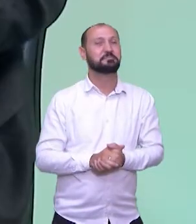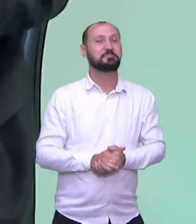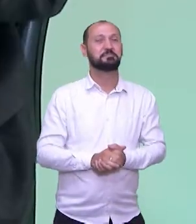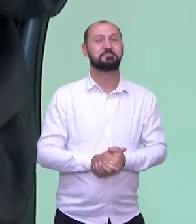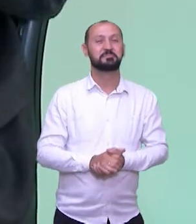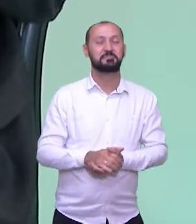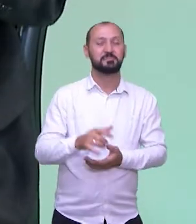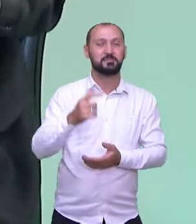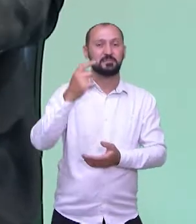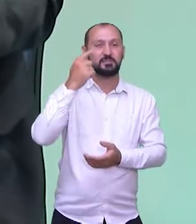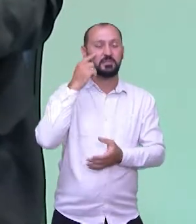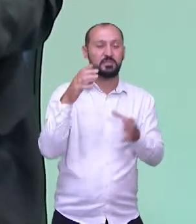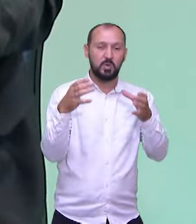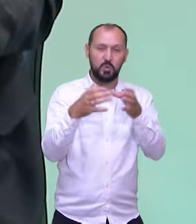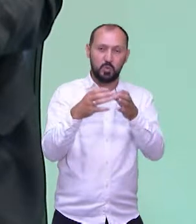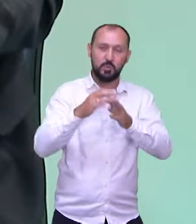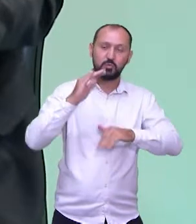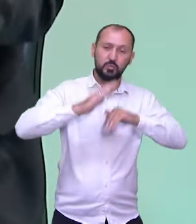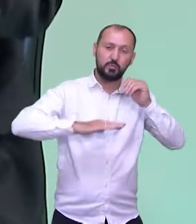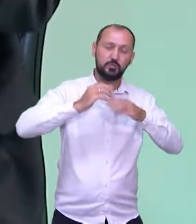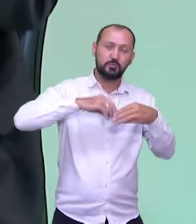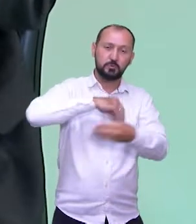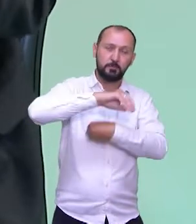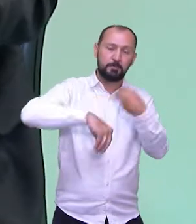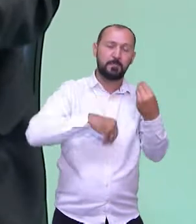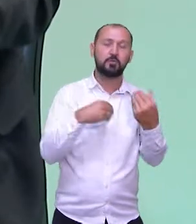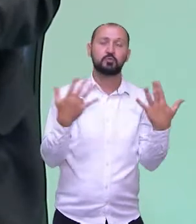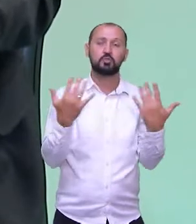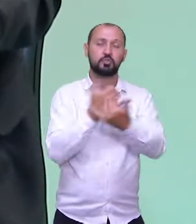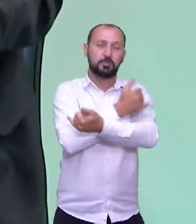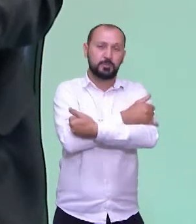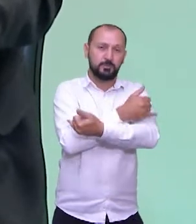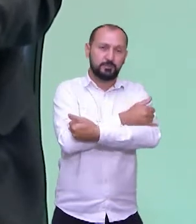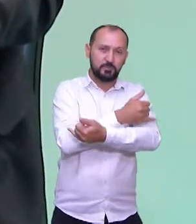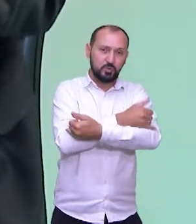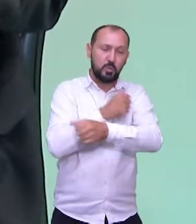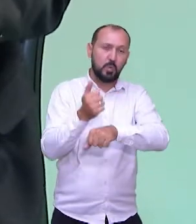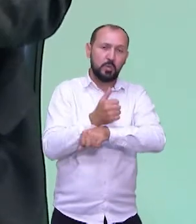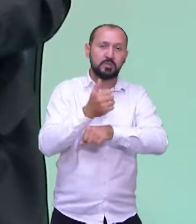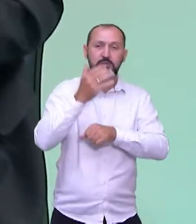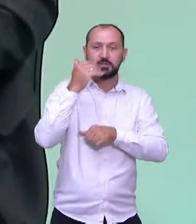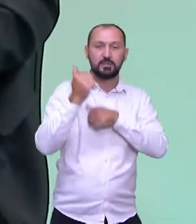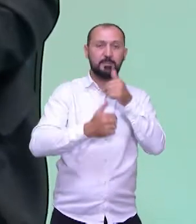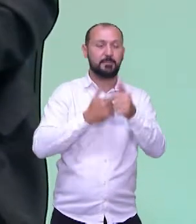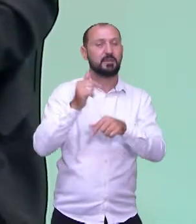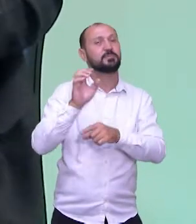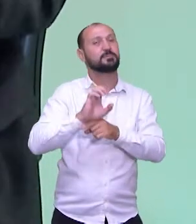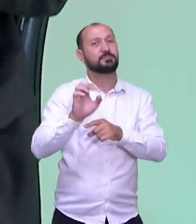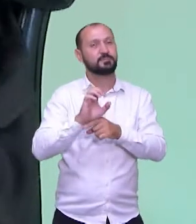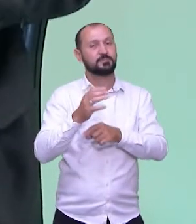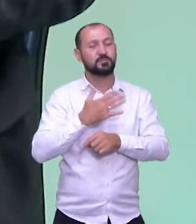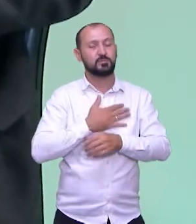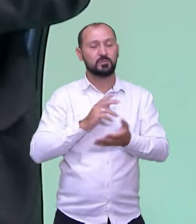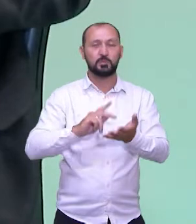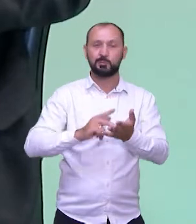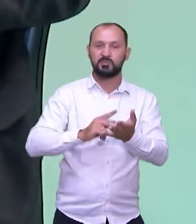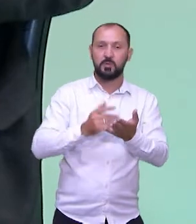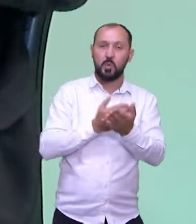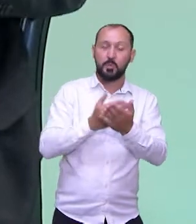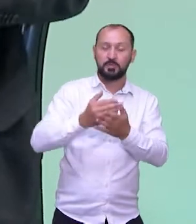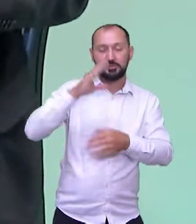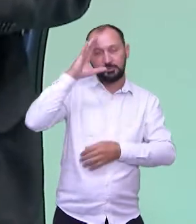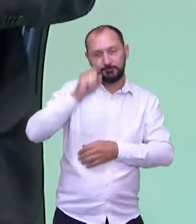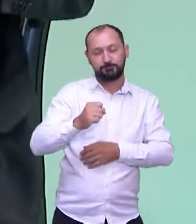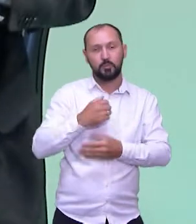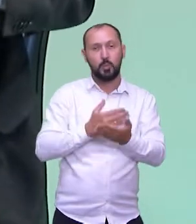Exatamente. Combinar. E é essa massa de servidores, de mão de obra qualificada, que nós temos a serviço do Estado. E o nosso sindicato